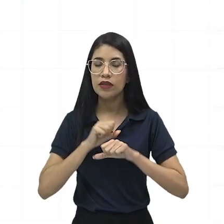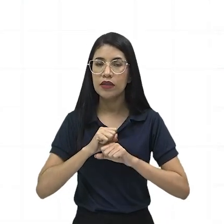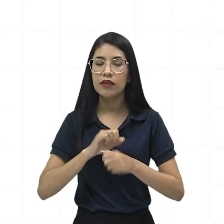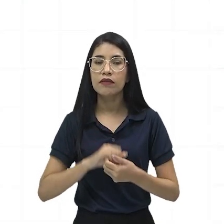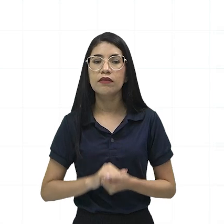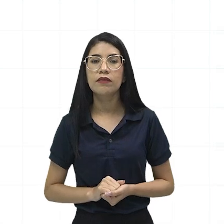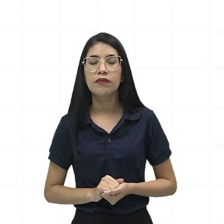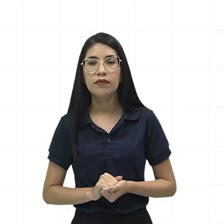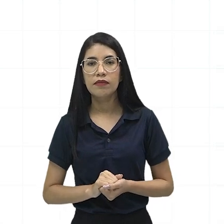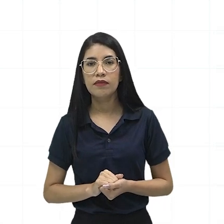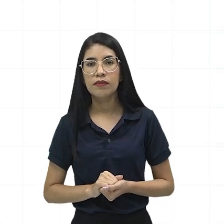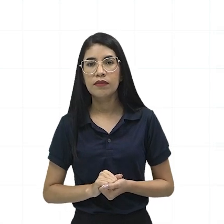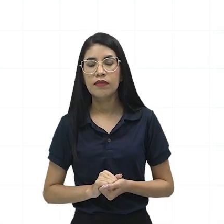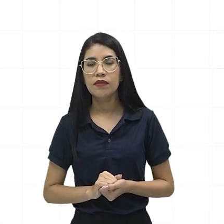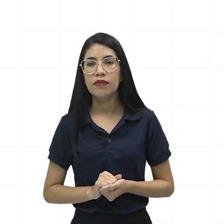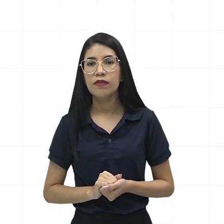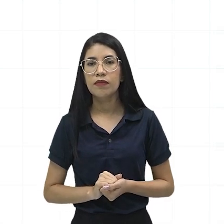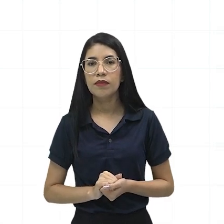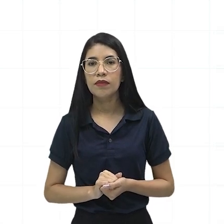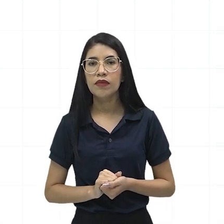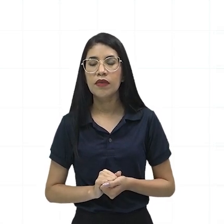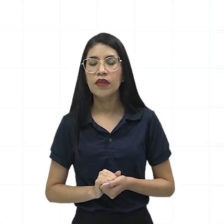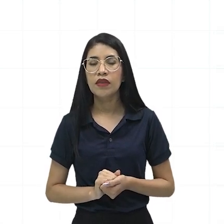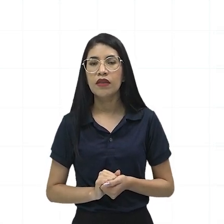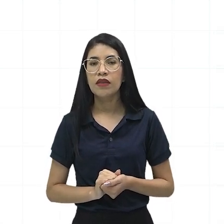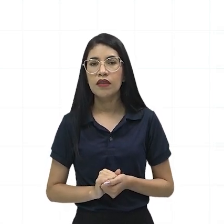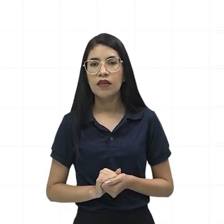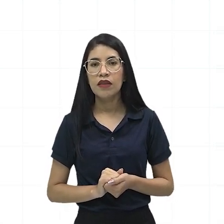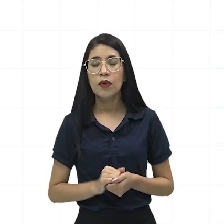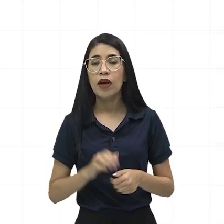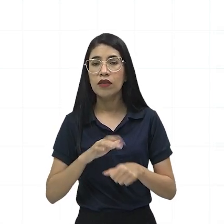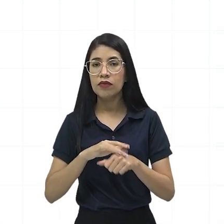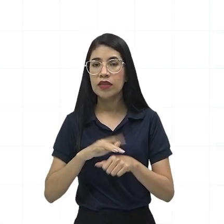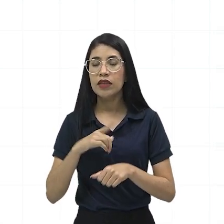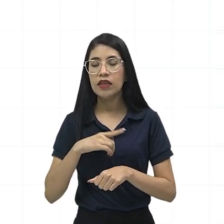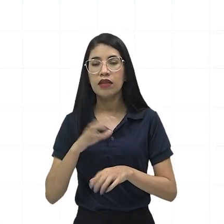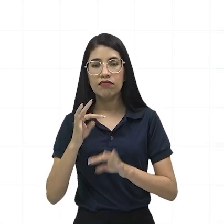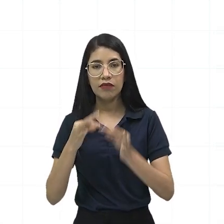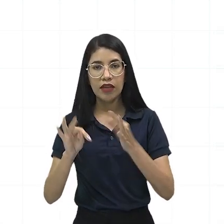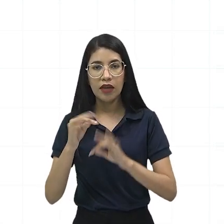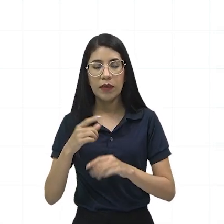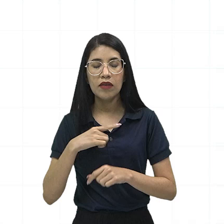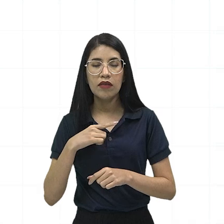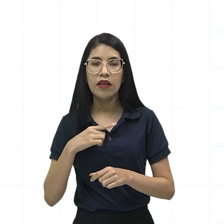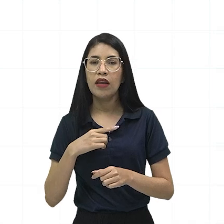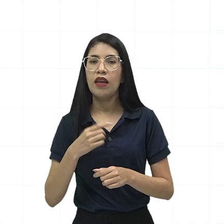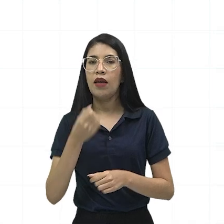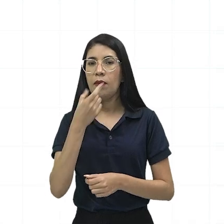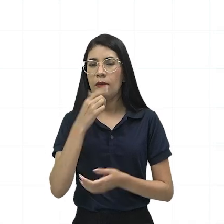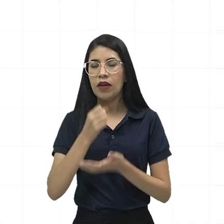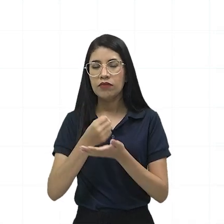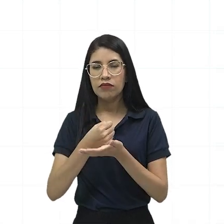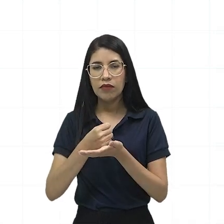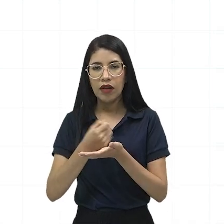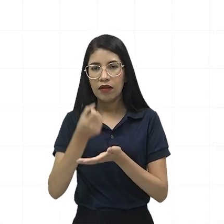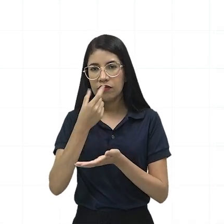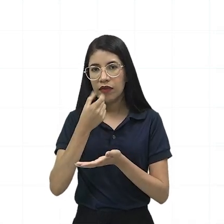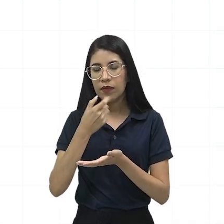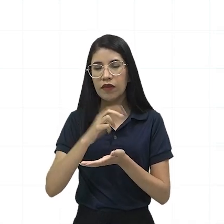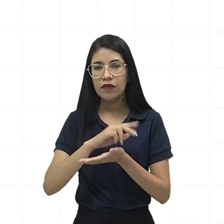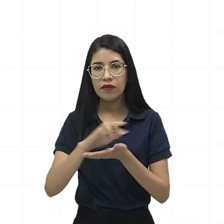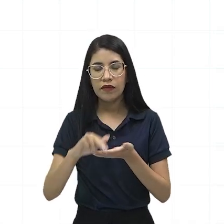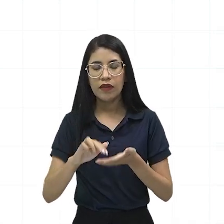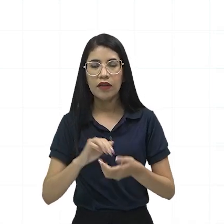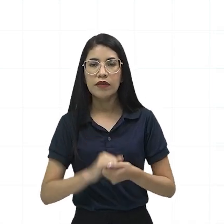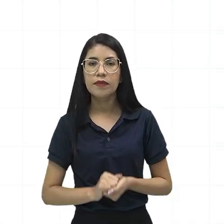aí, essa doença ela é tratada com antibióticos receitados pelo médico, isso é